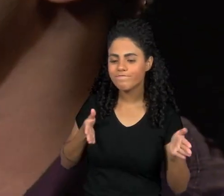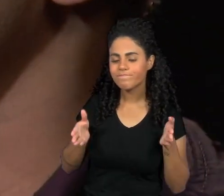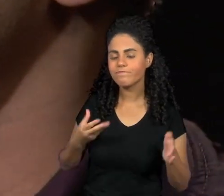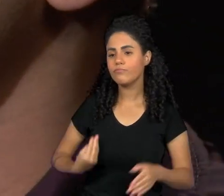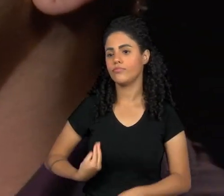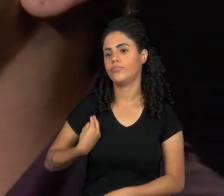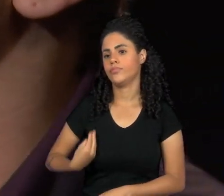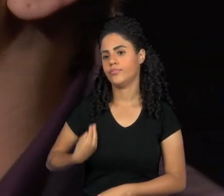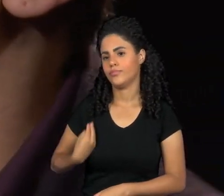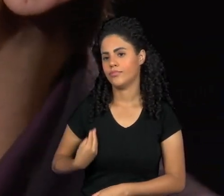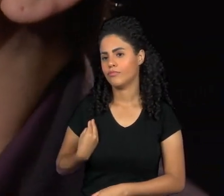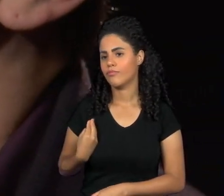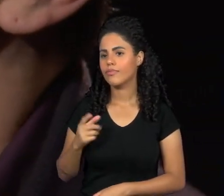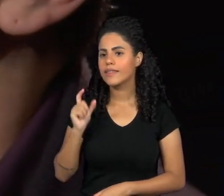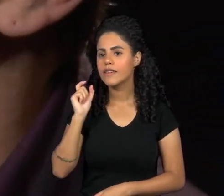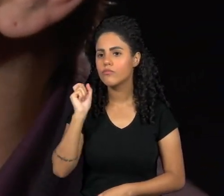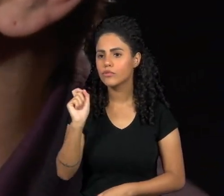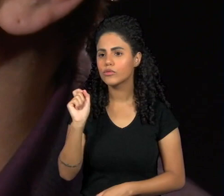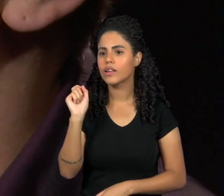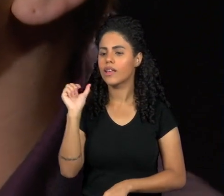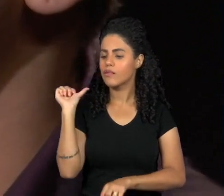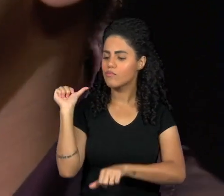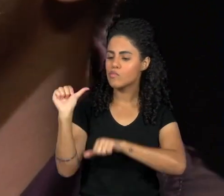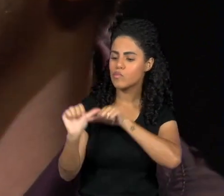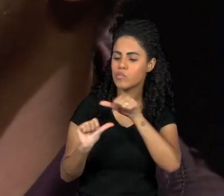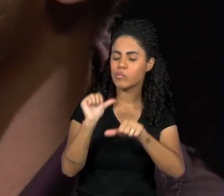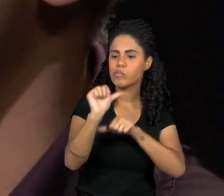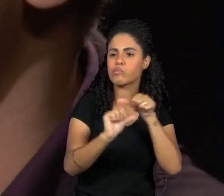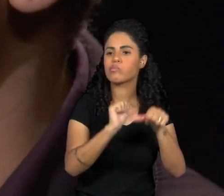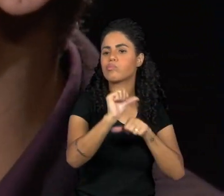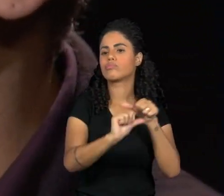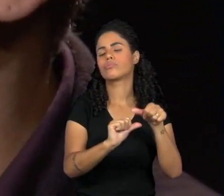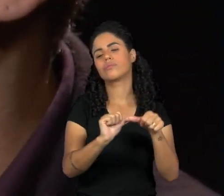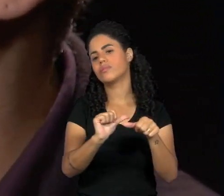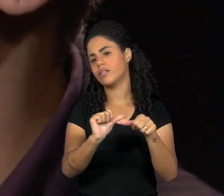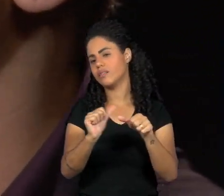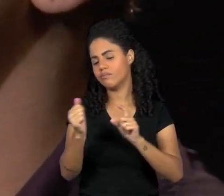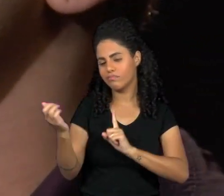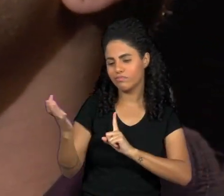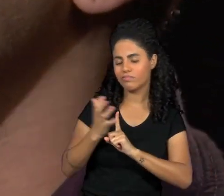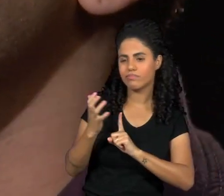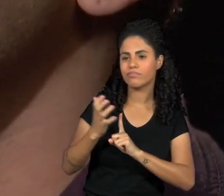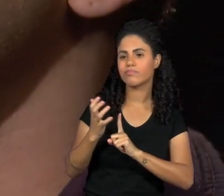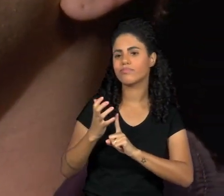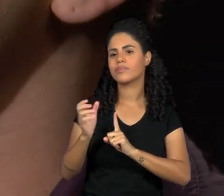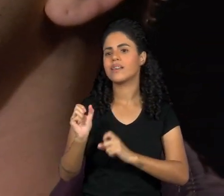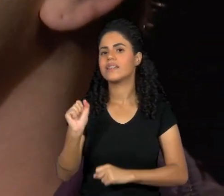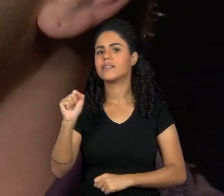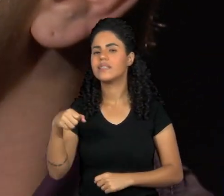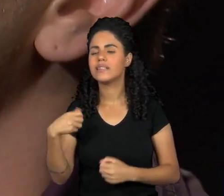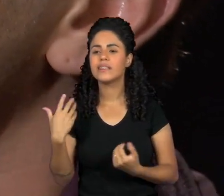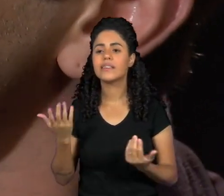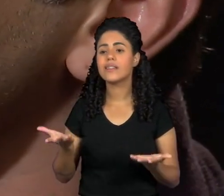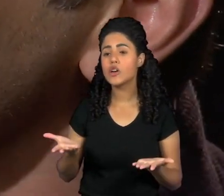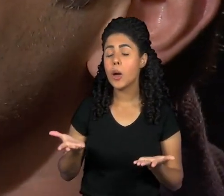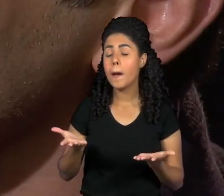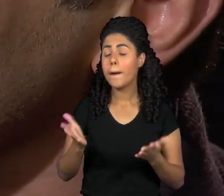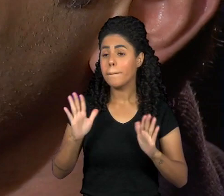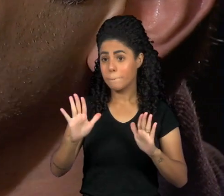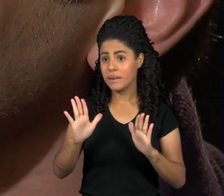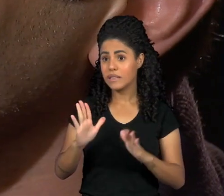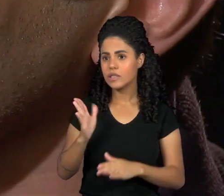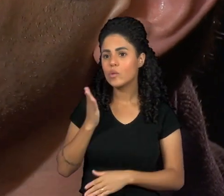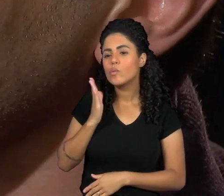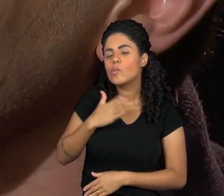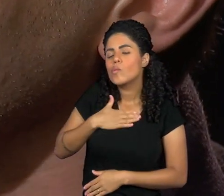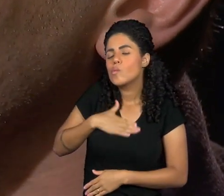a história ganha contornos mágicos, que aquilo é fantasia, é fabulação. Mas eu gosto de